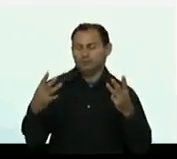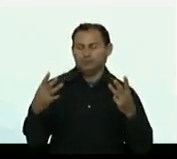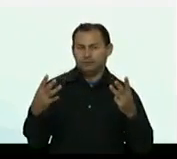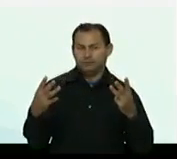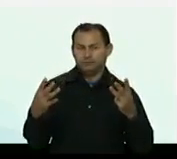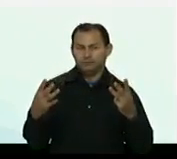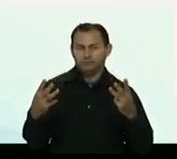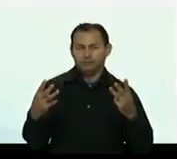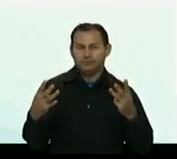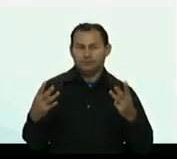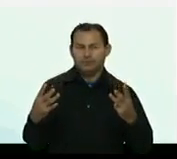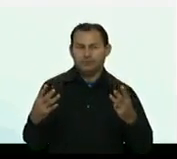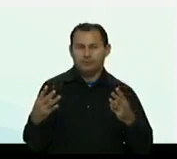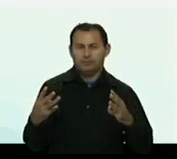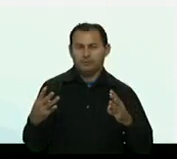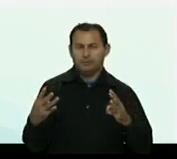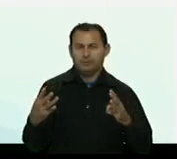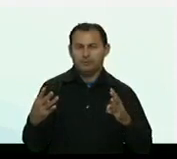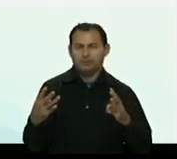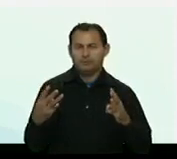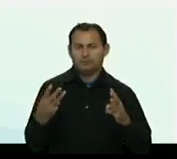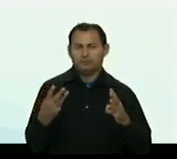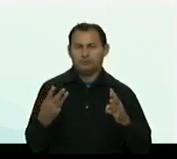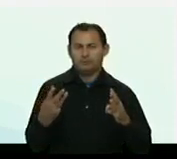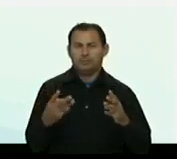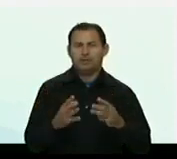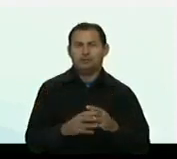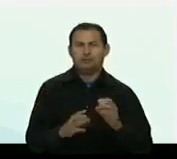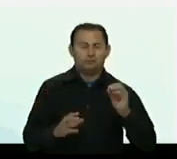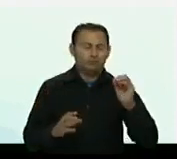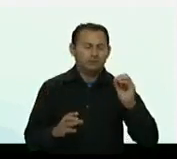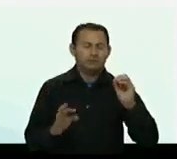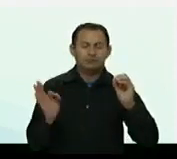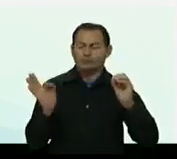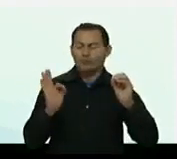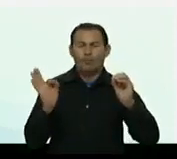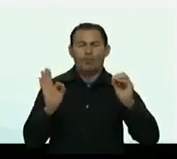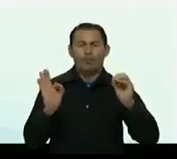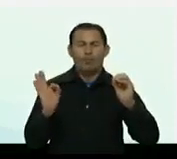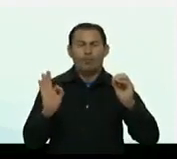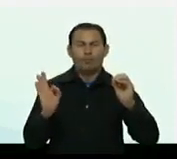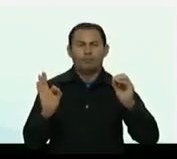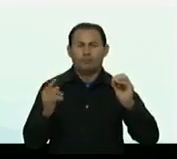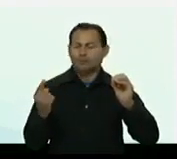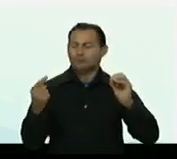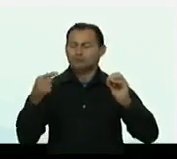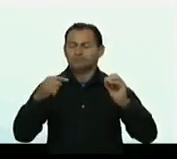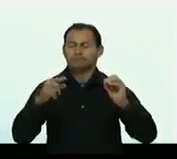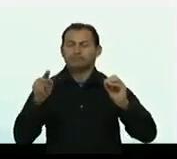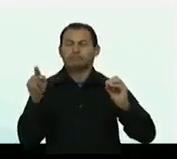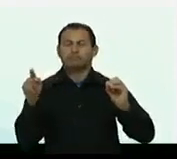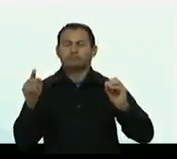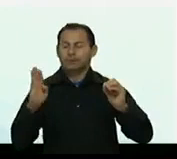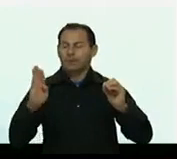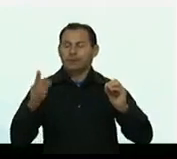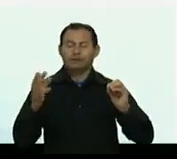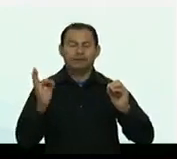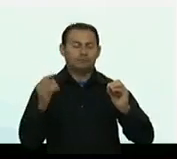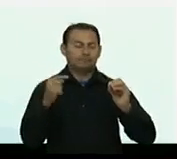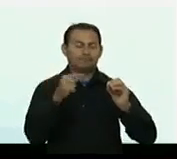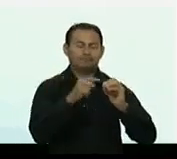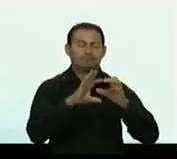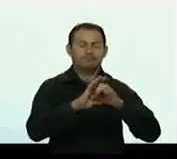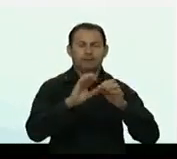3, mas o 0 não tem nenhum correspondente no nosso contradomínio. Quando isso